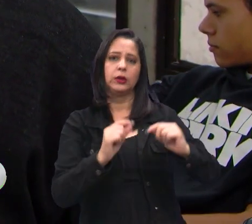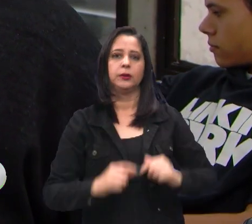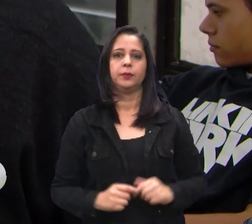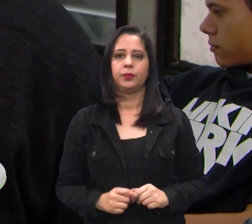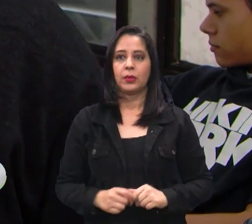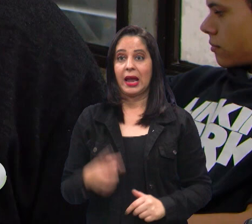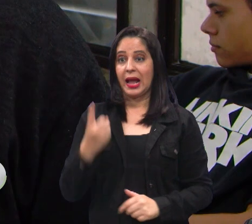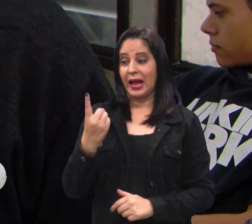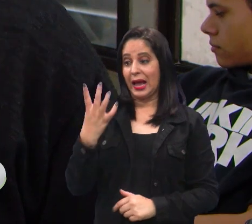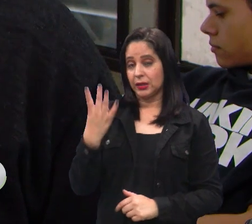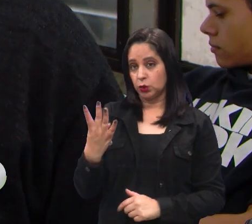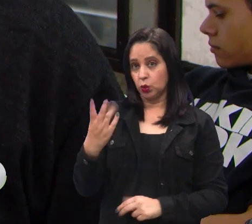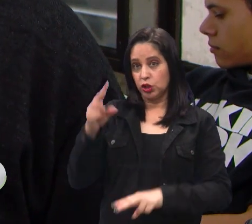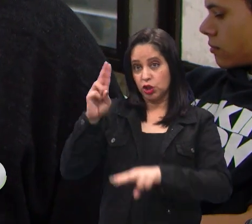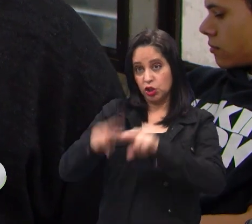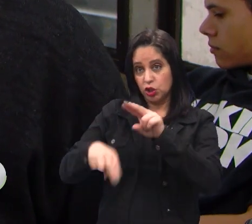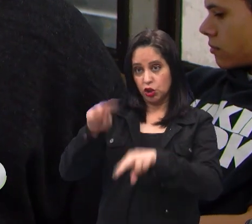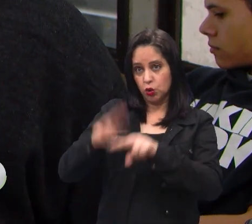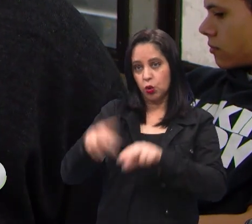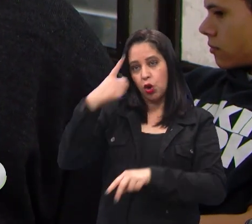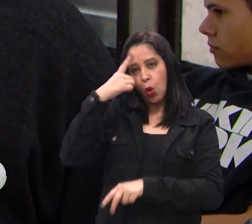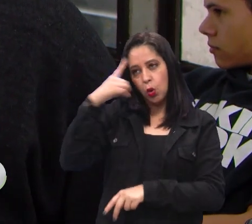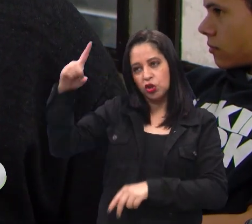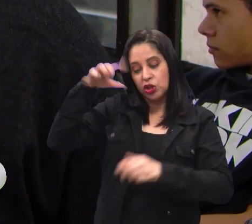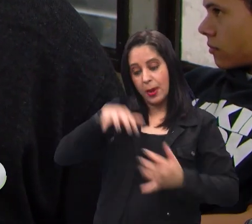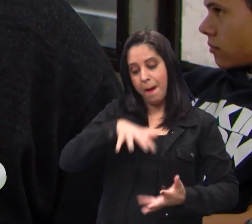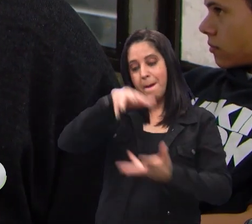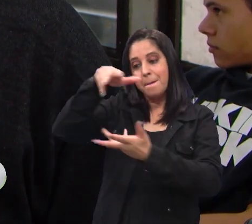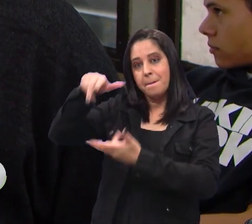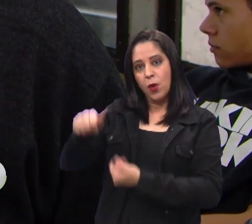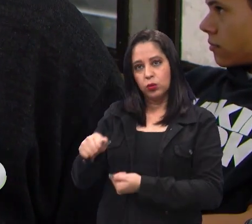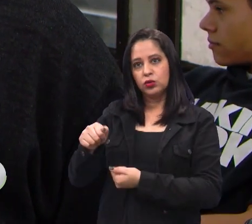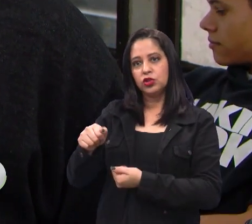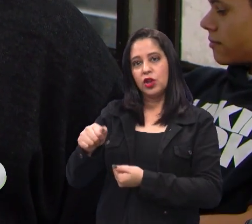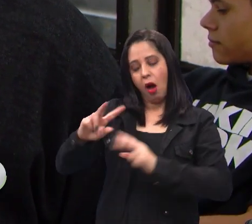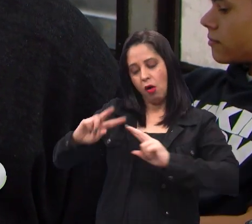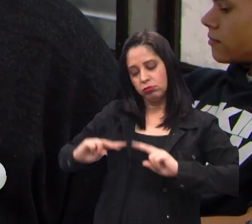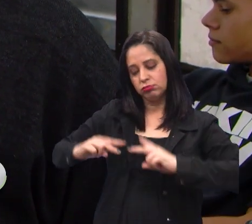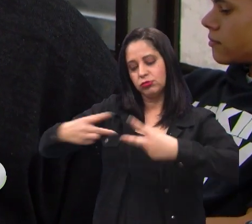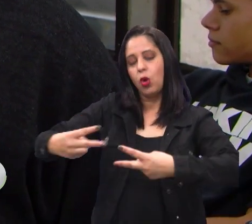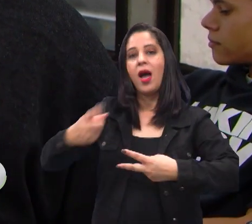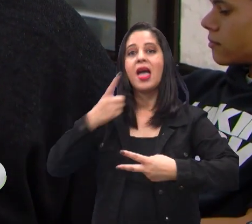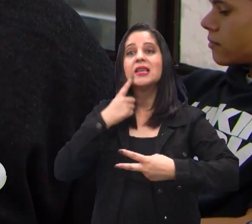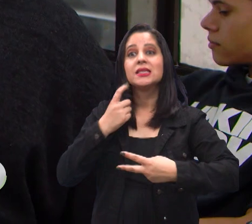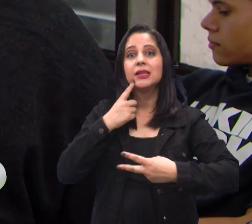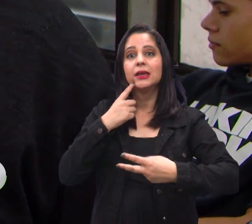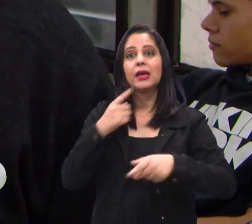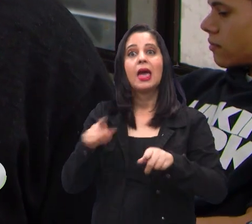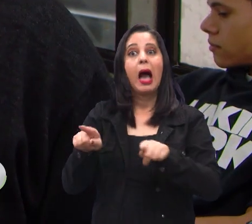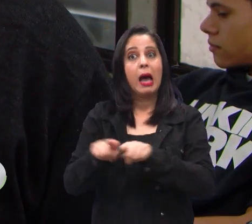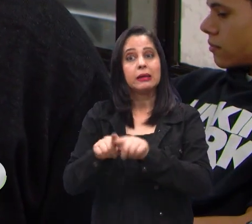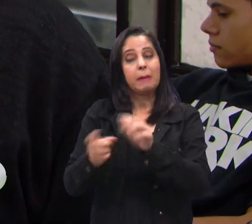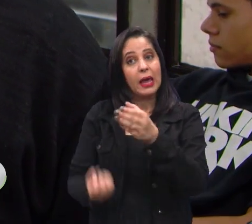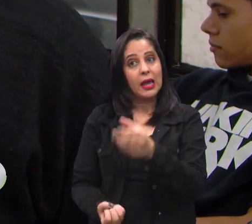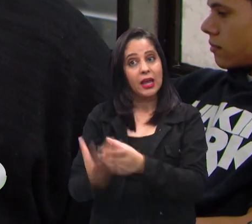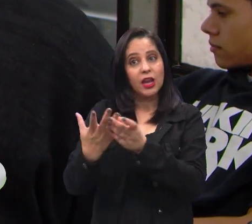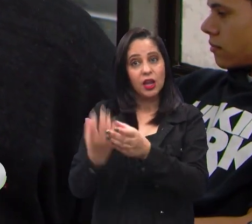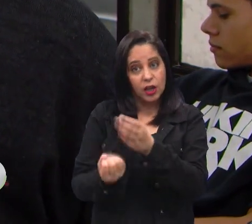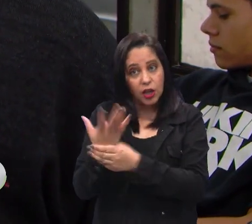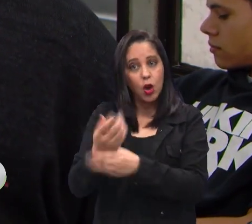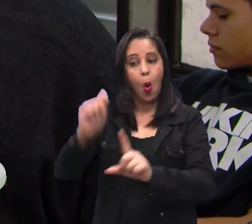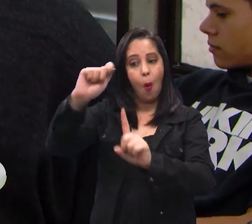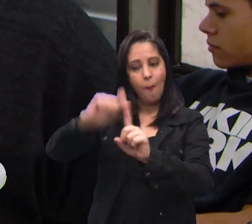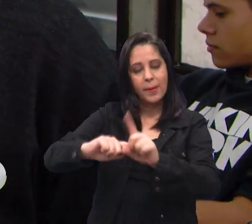o Dia Mundial do Doador e a partir dessa data instituiu-se então o Junho Vermelho. Isso vem de encontro a uma